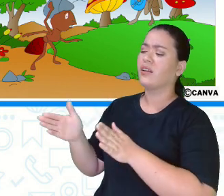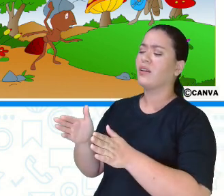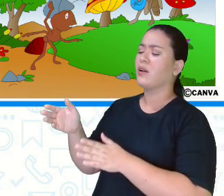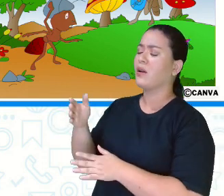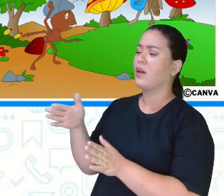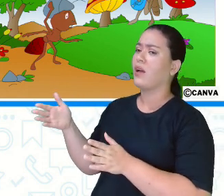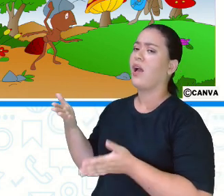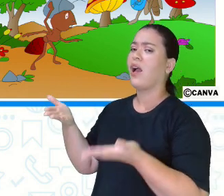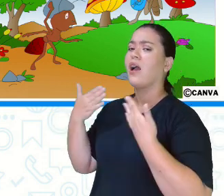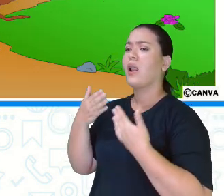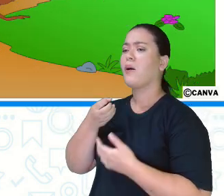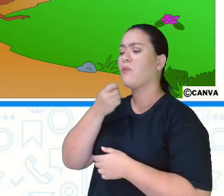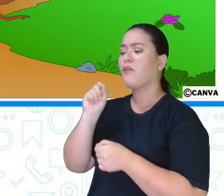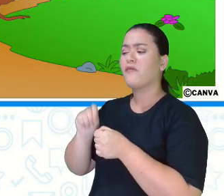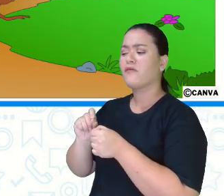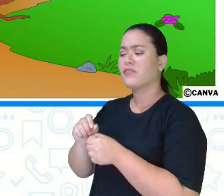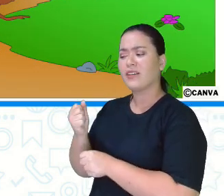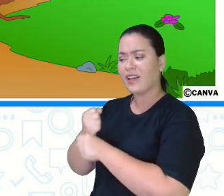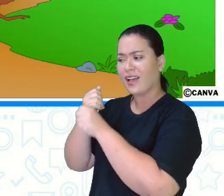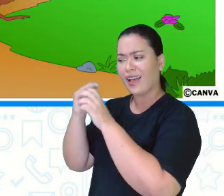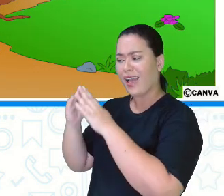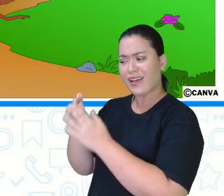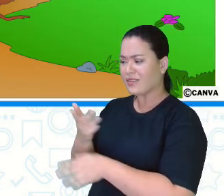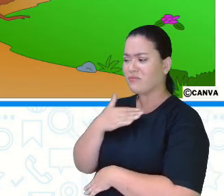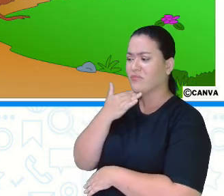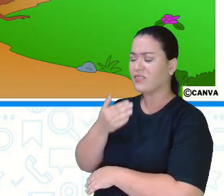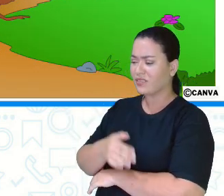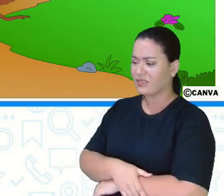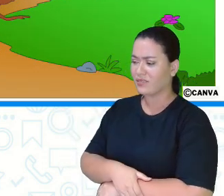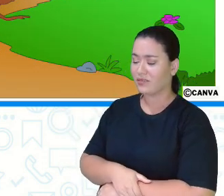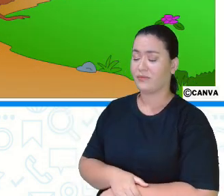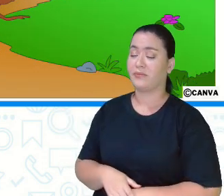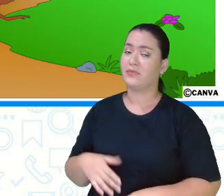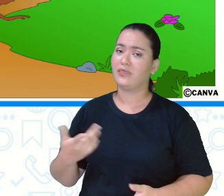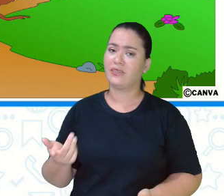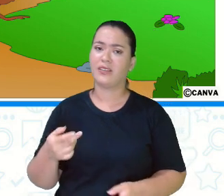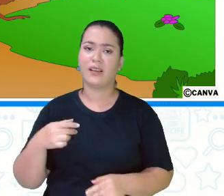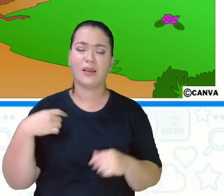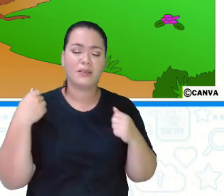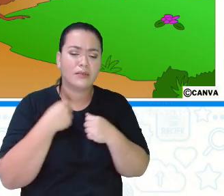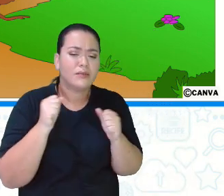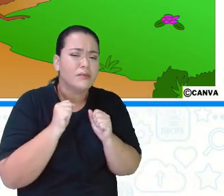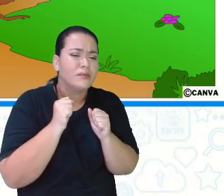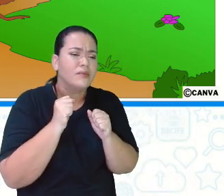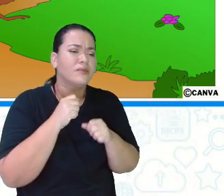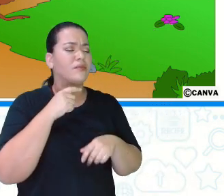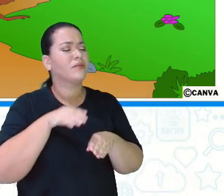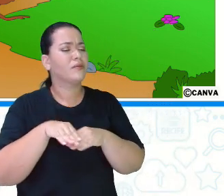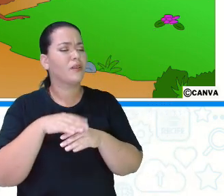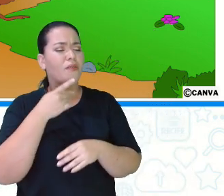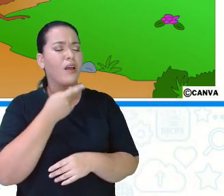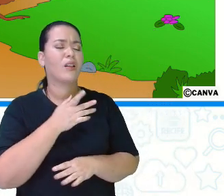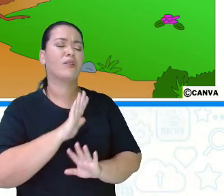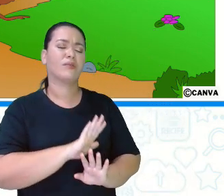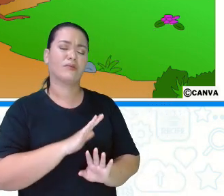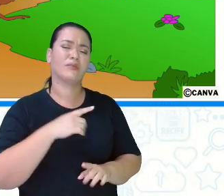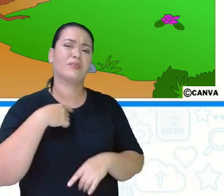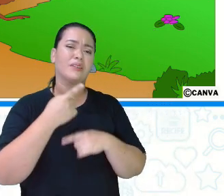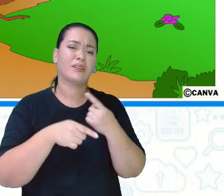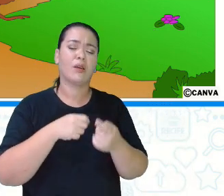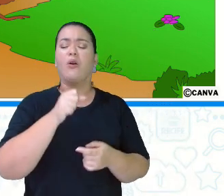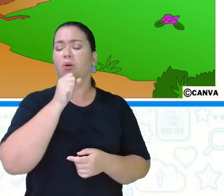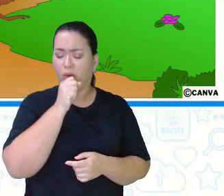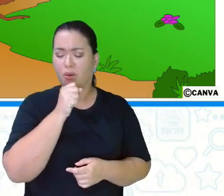bom tempo que não construiu sua casa? A pobre cigarra, toda tremendo, respondeu depois de um acesso